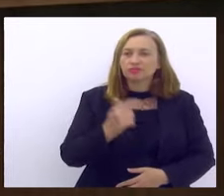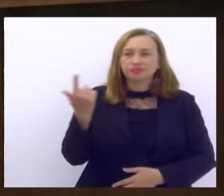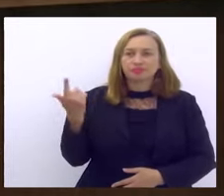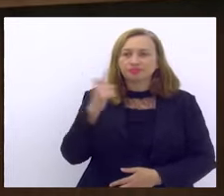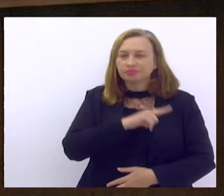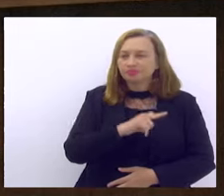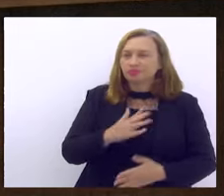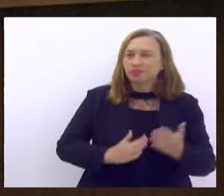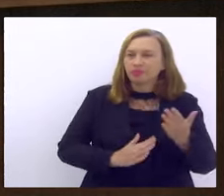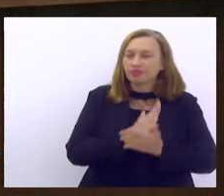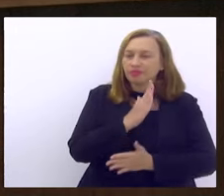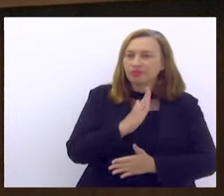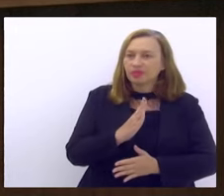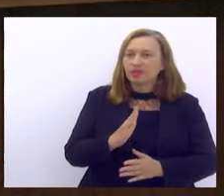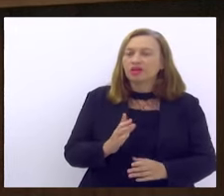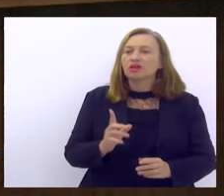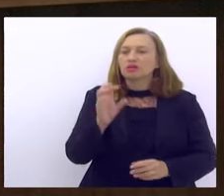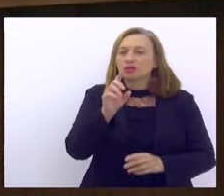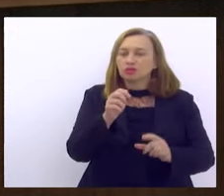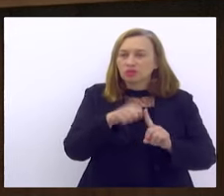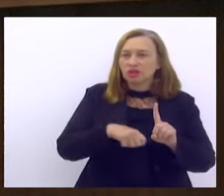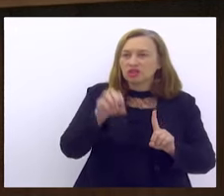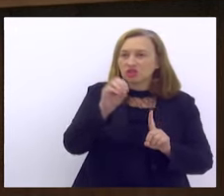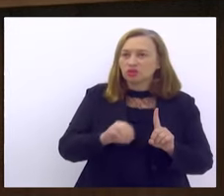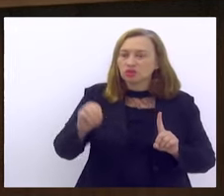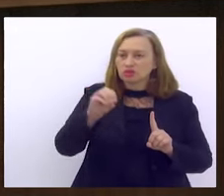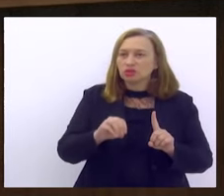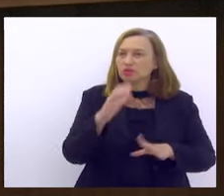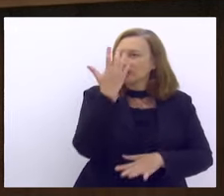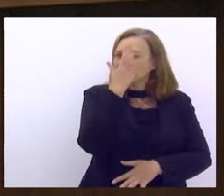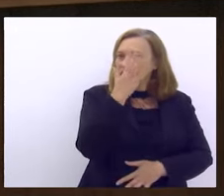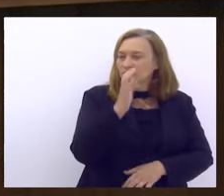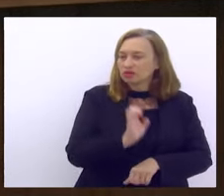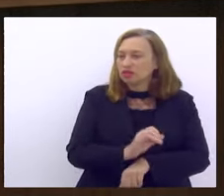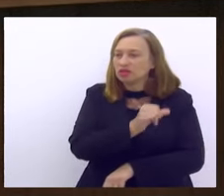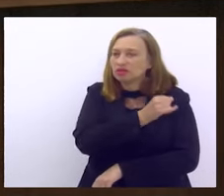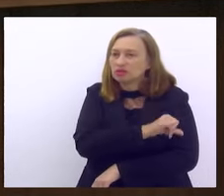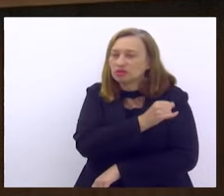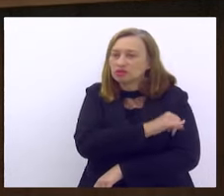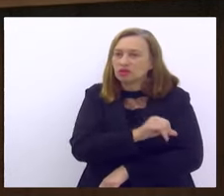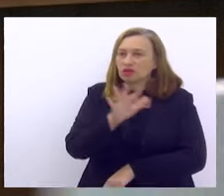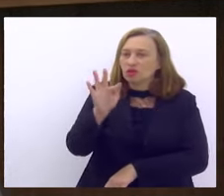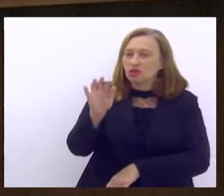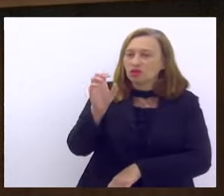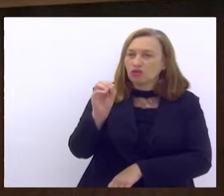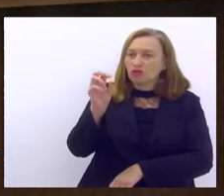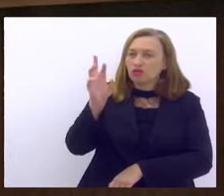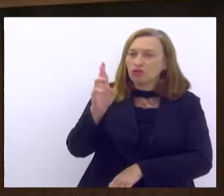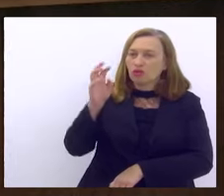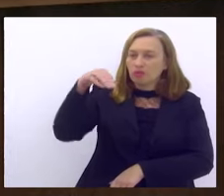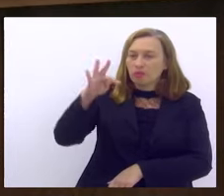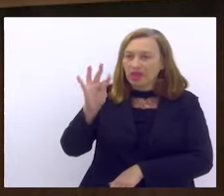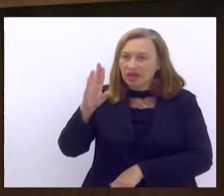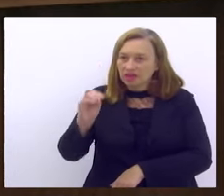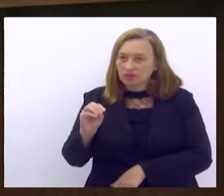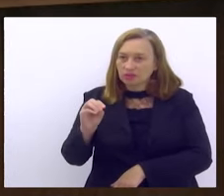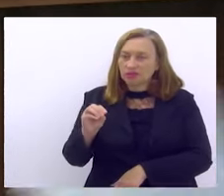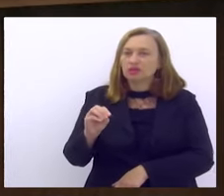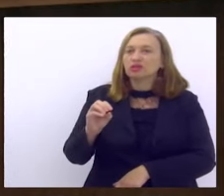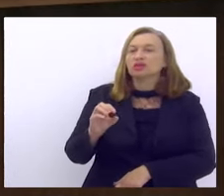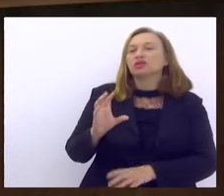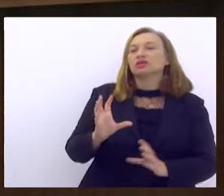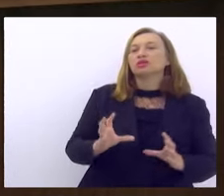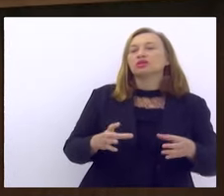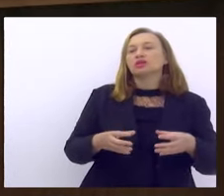consiga ainda aprovar no mês de outubro o fomento ao carnaval do estado do Rio de Janeiro, as escolas do Grupo Especial, Série